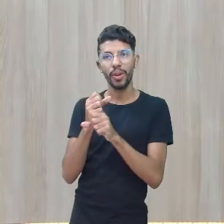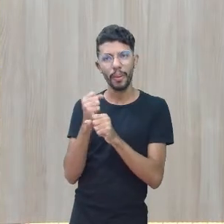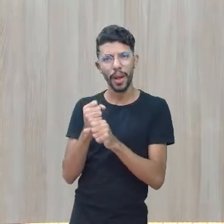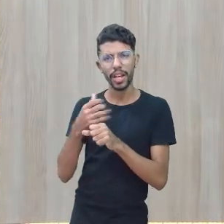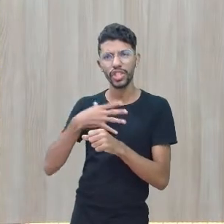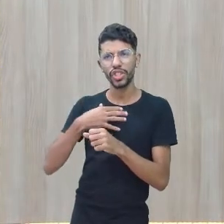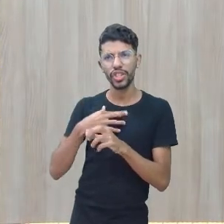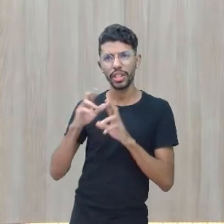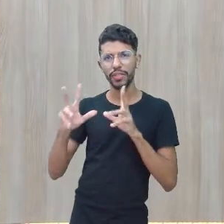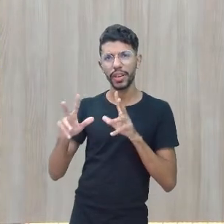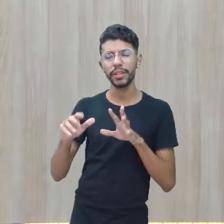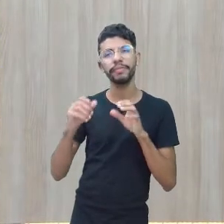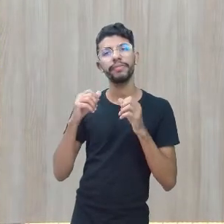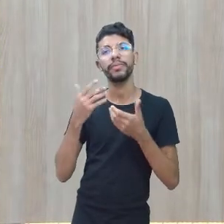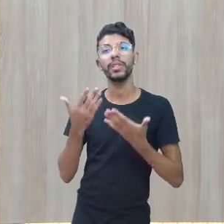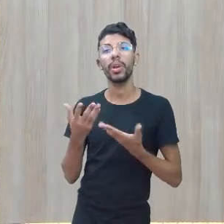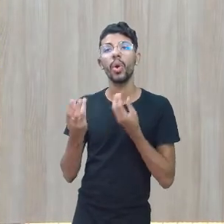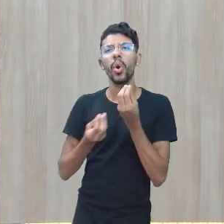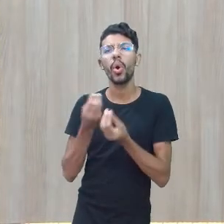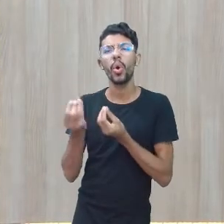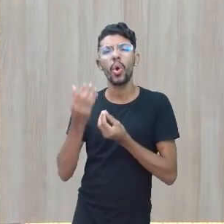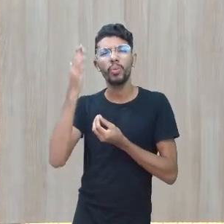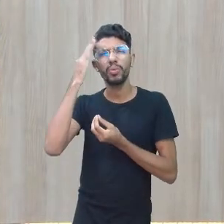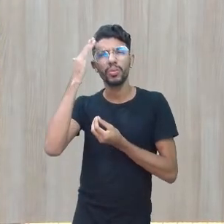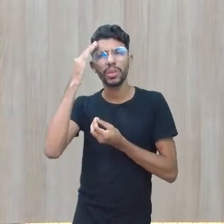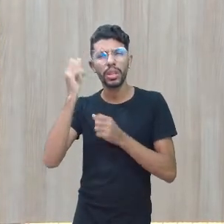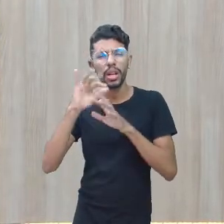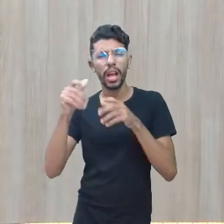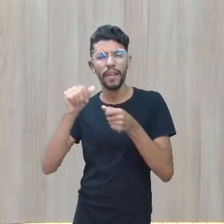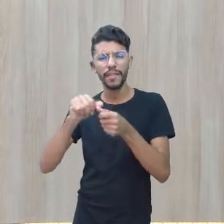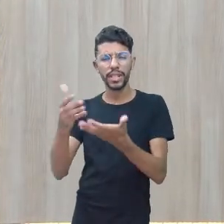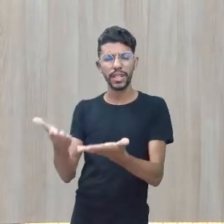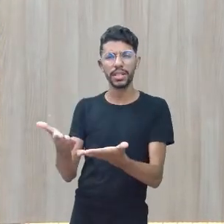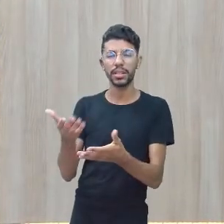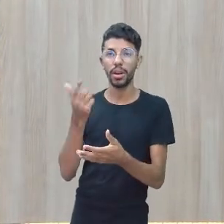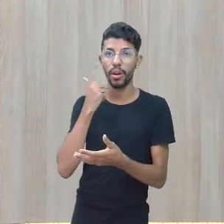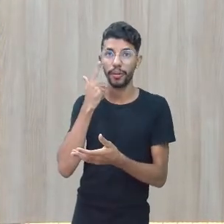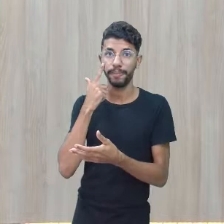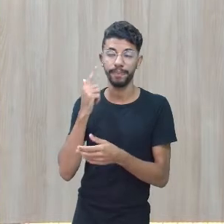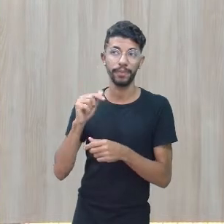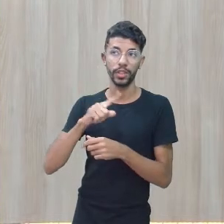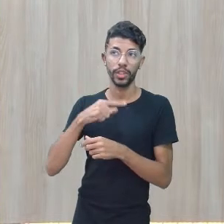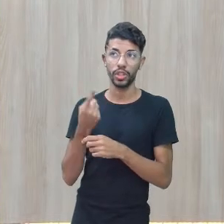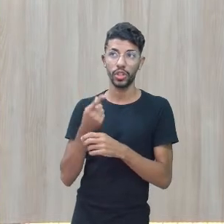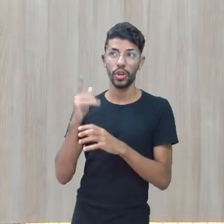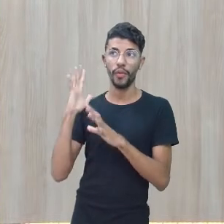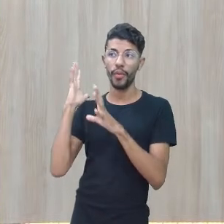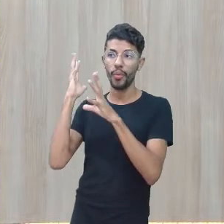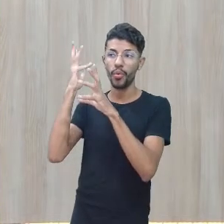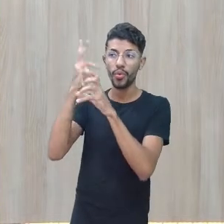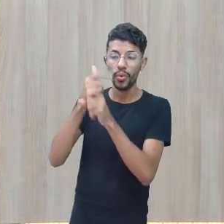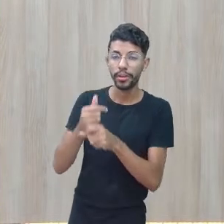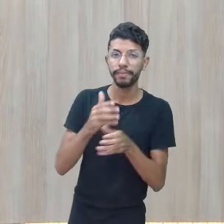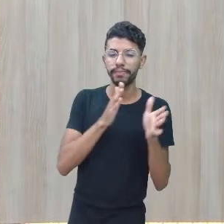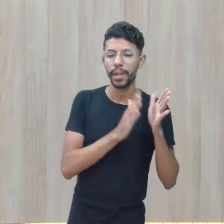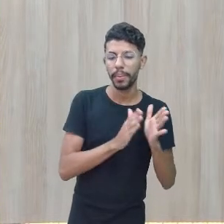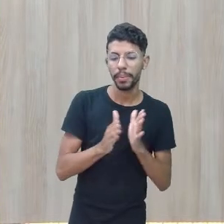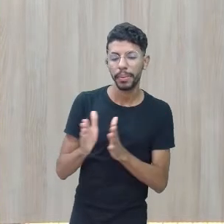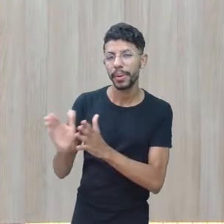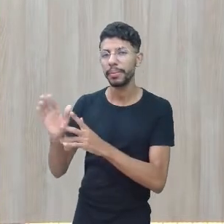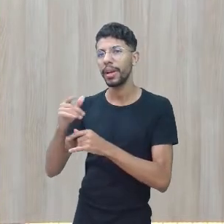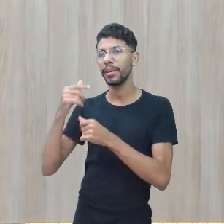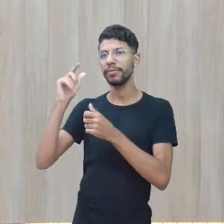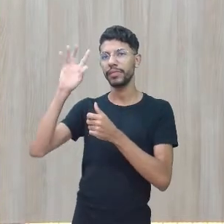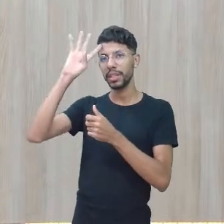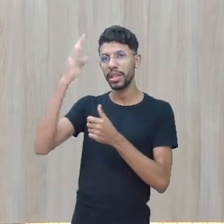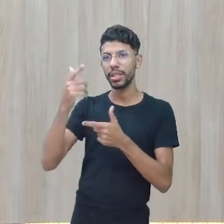diferente? Como eu vou saber que é para fazer assim? Então, a gente vai rever as etapas da resolução de um